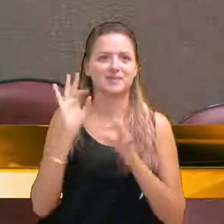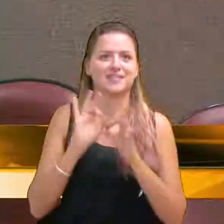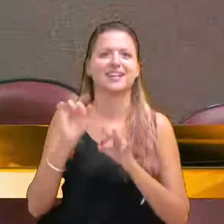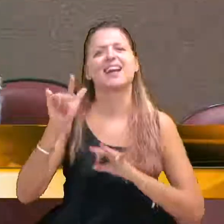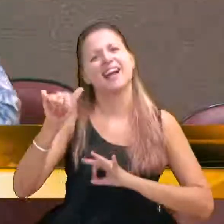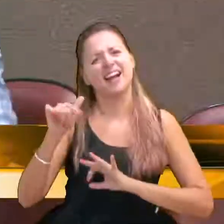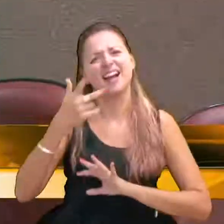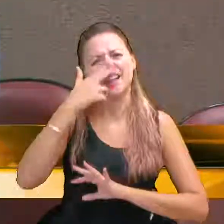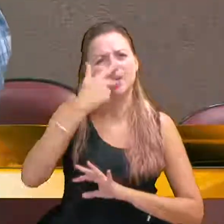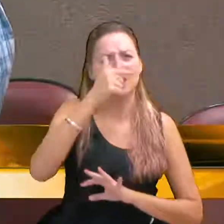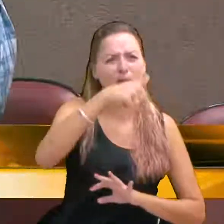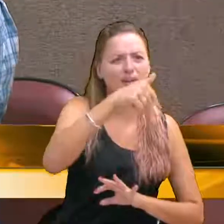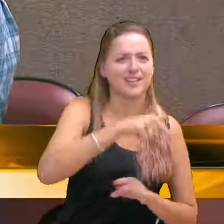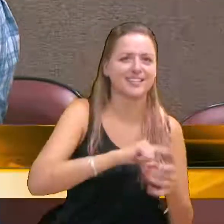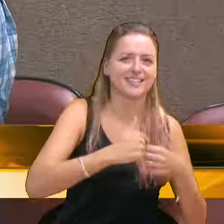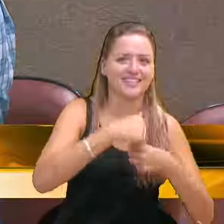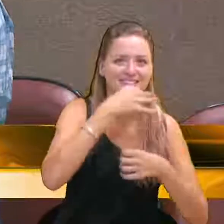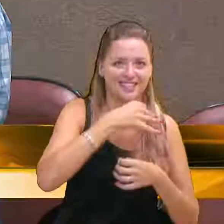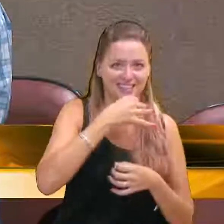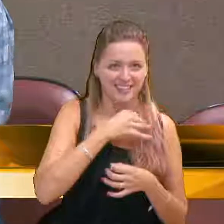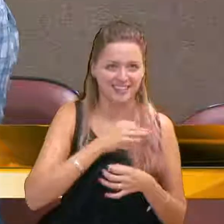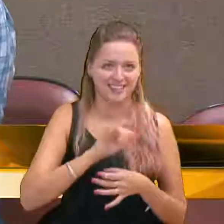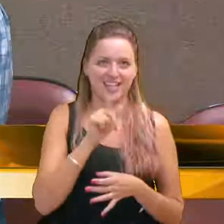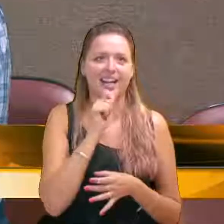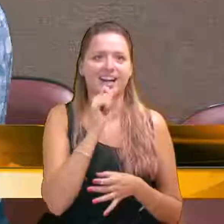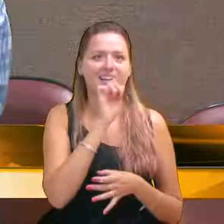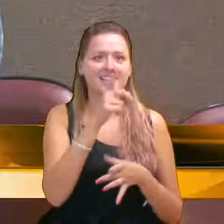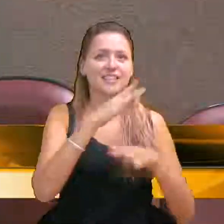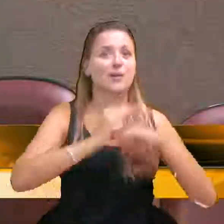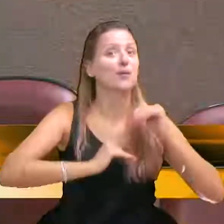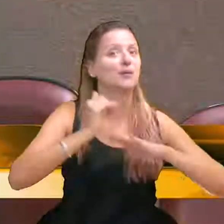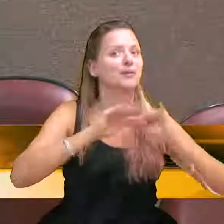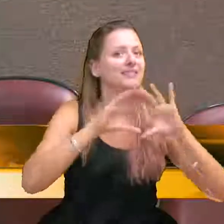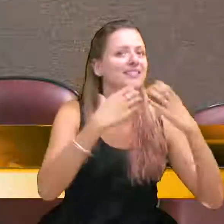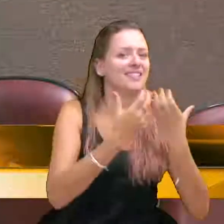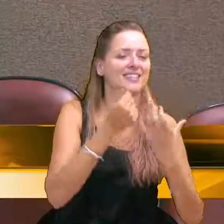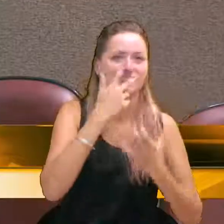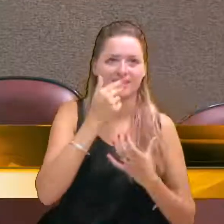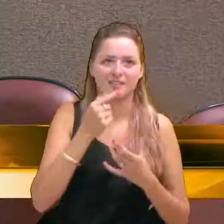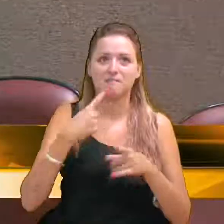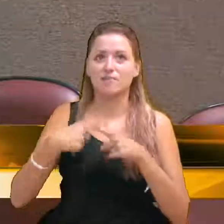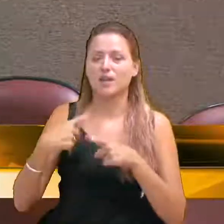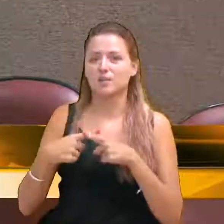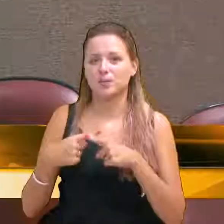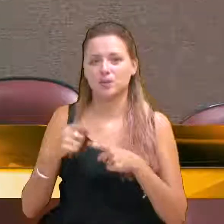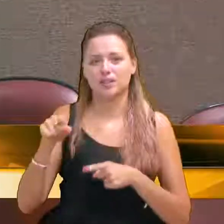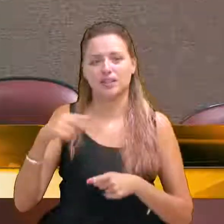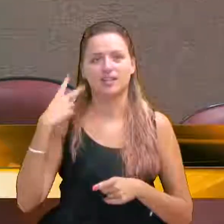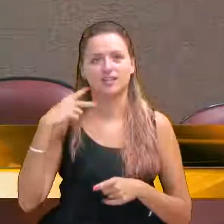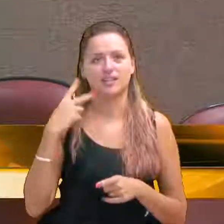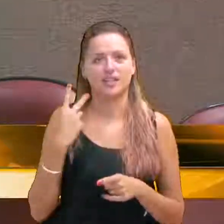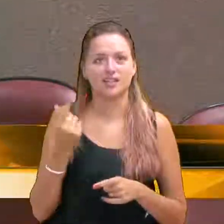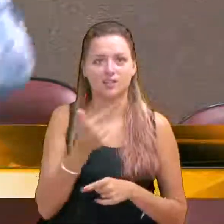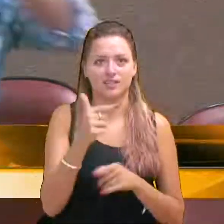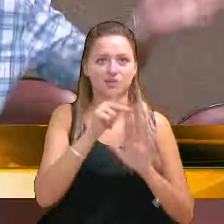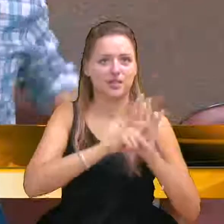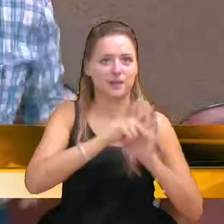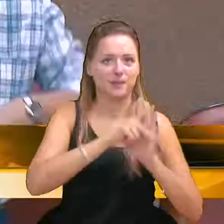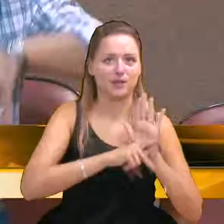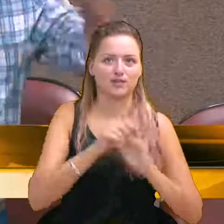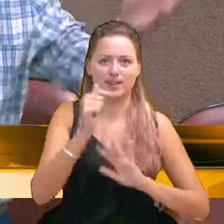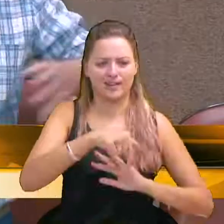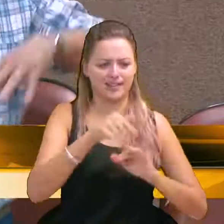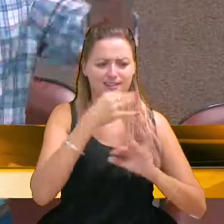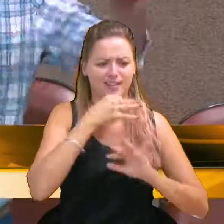na nossa cidade. Mas aqui ainda não chegamos a estádios de futebol, de Olimpíadas, até porque, vereador, não temos projetos. Então aqui não